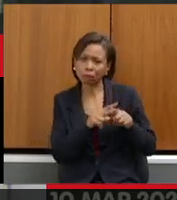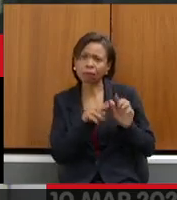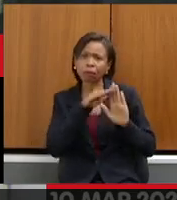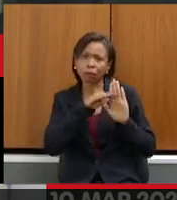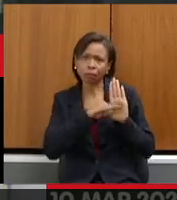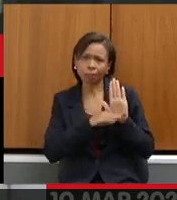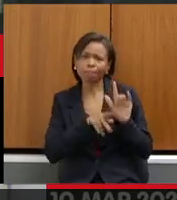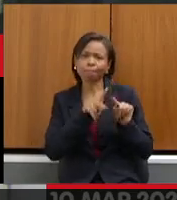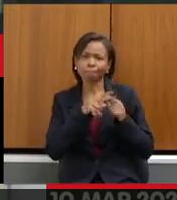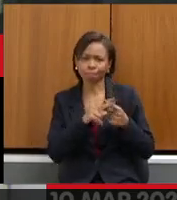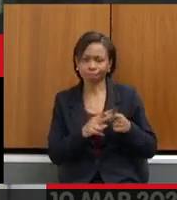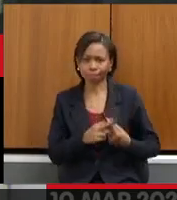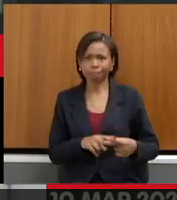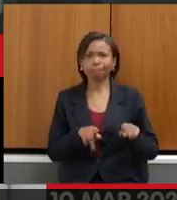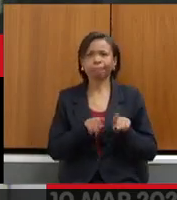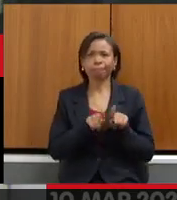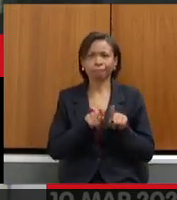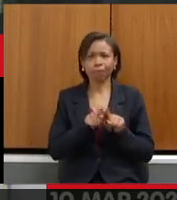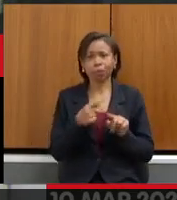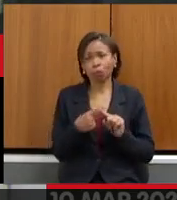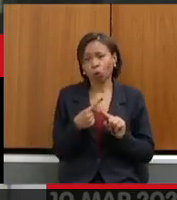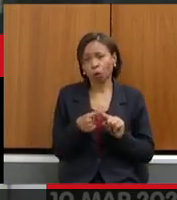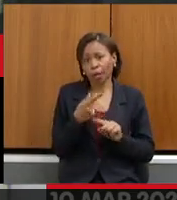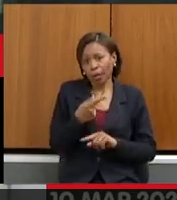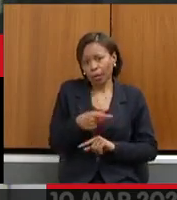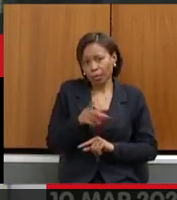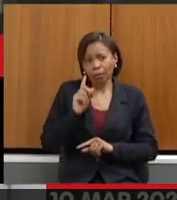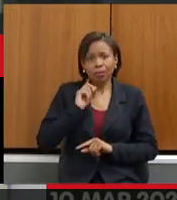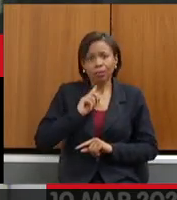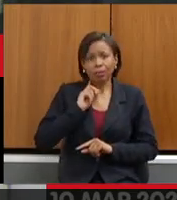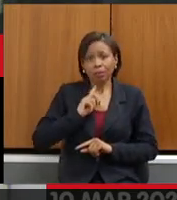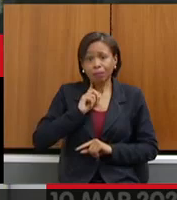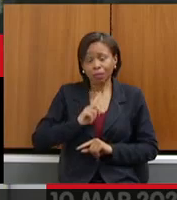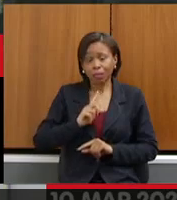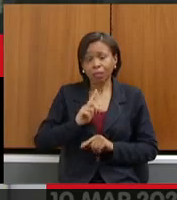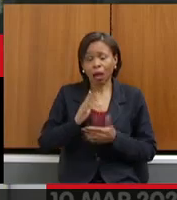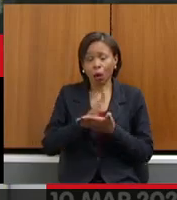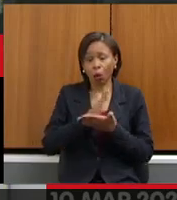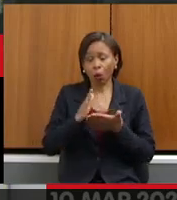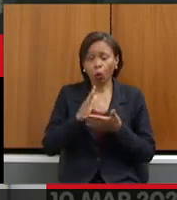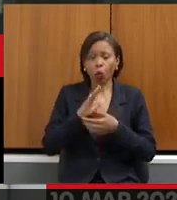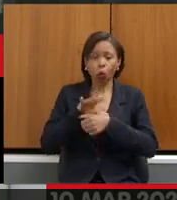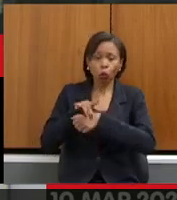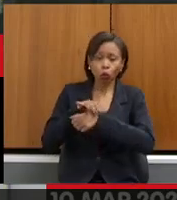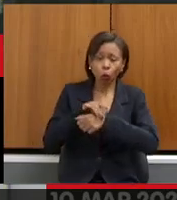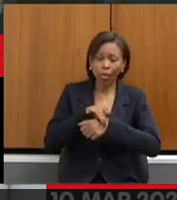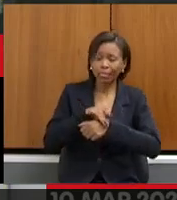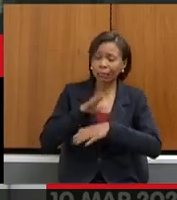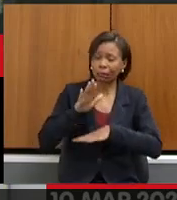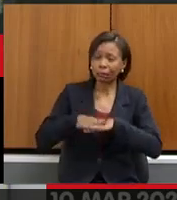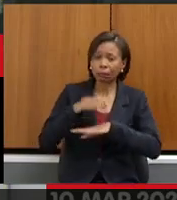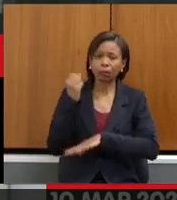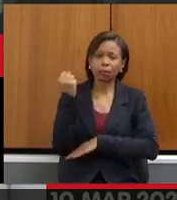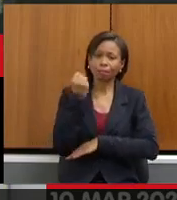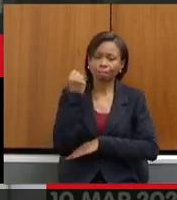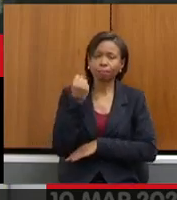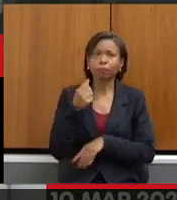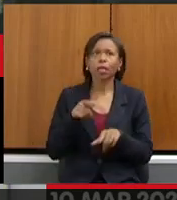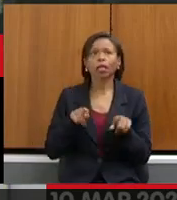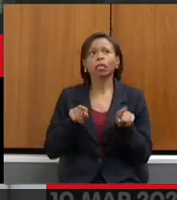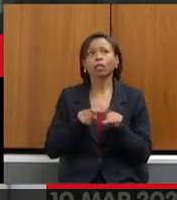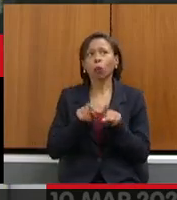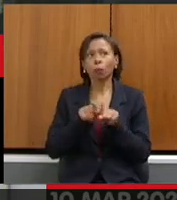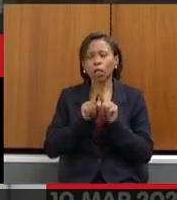visto que o caso os casos em Minas Gerais se demonstram cada vez mais graves para tamos